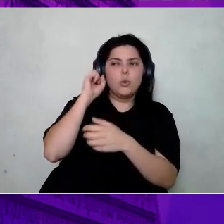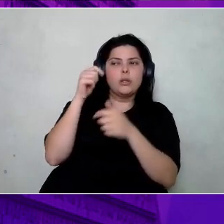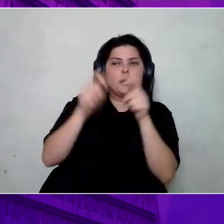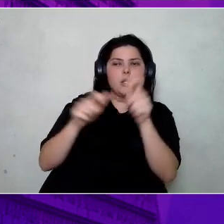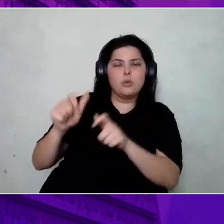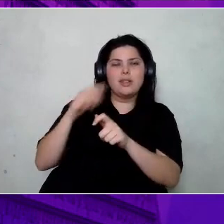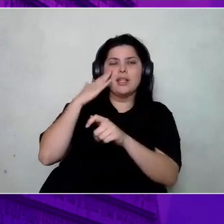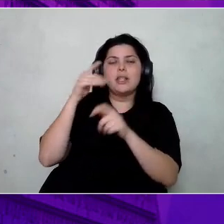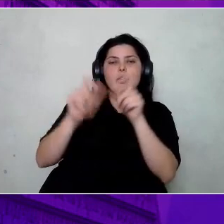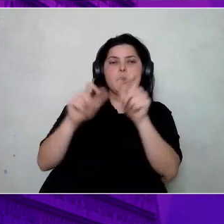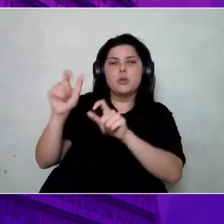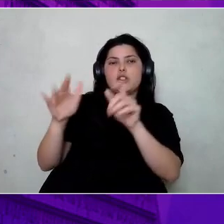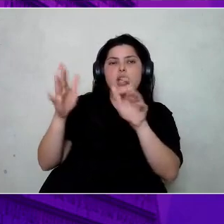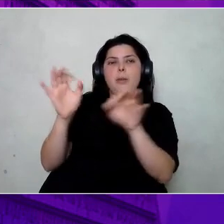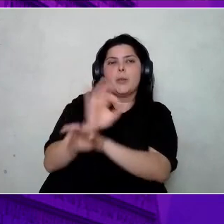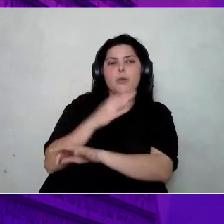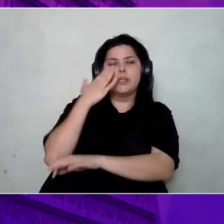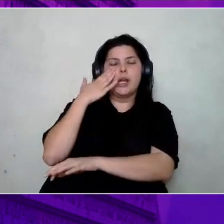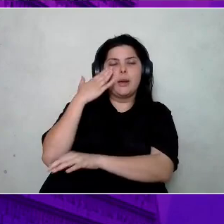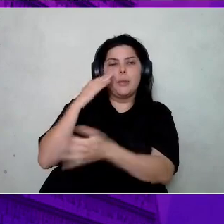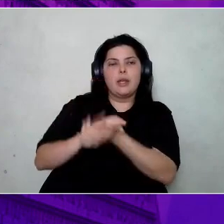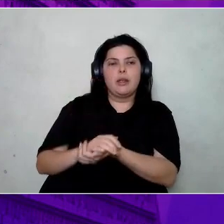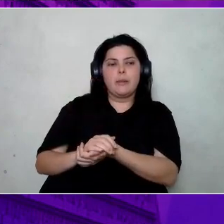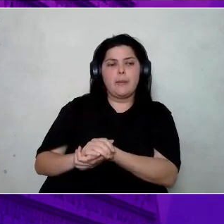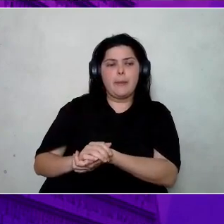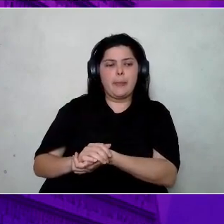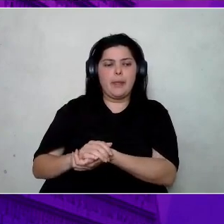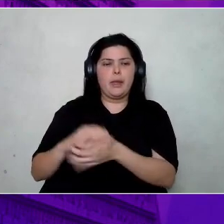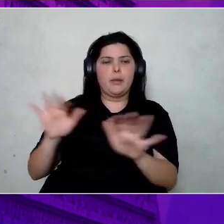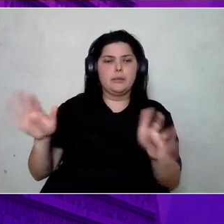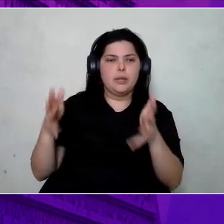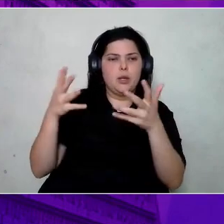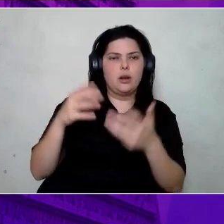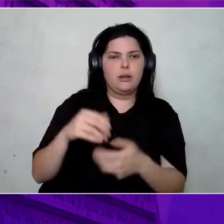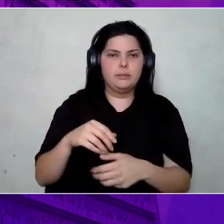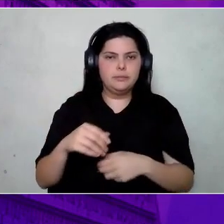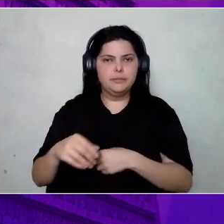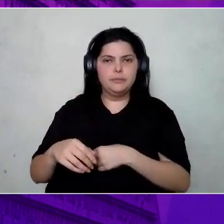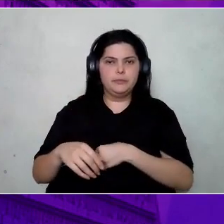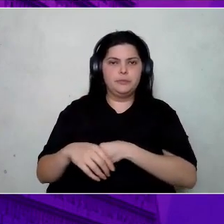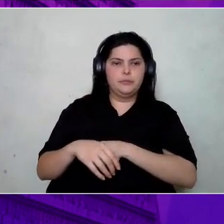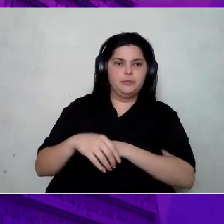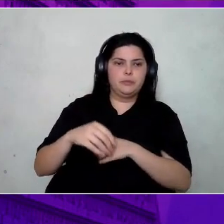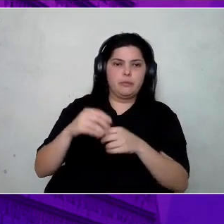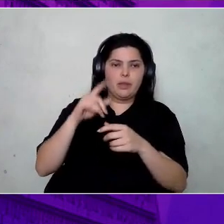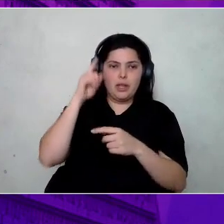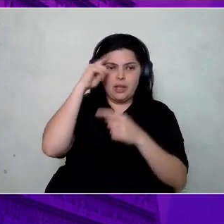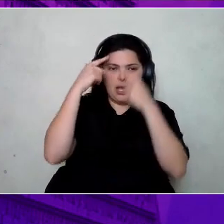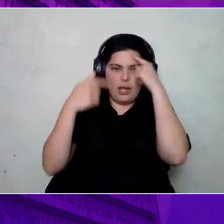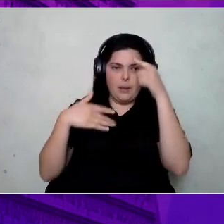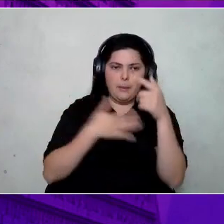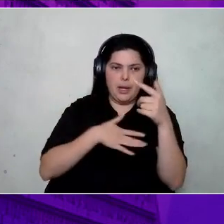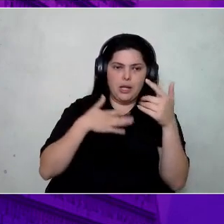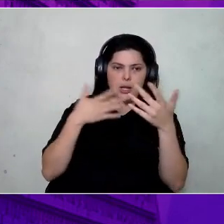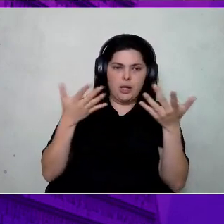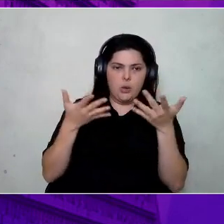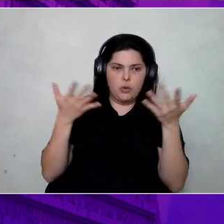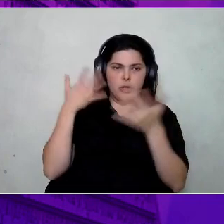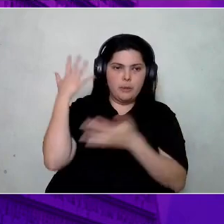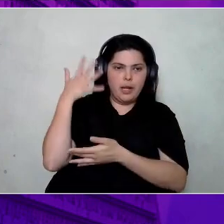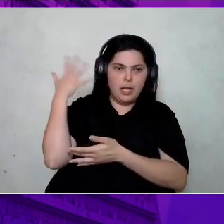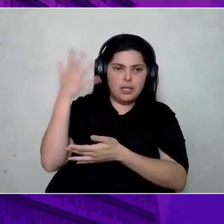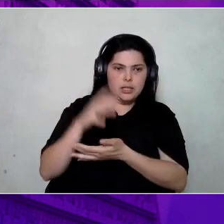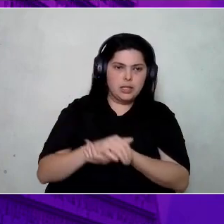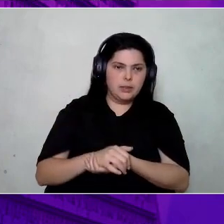já estão vendo, né? E a gente potencializar. E essa é a ideia, né, dessa palestra de hoje. Como que vocês podem extrair isso de uma forma